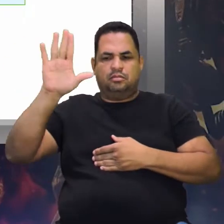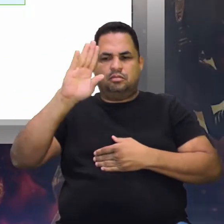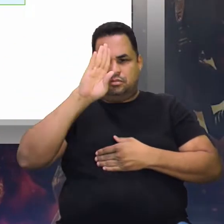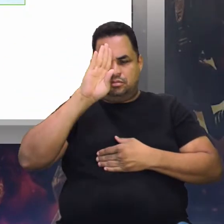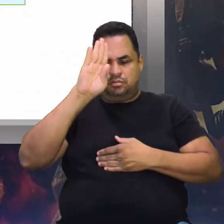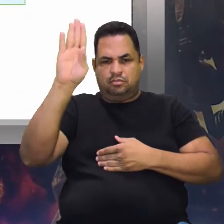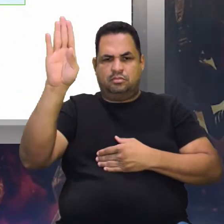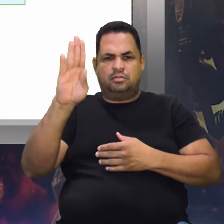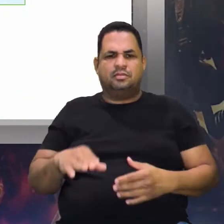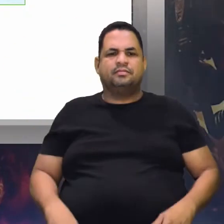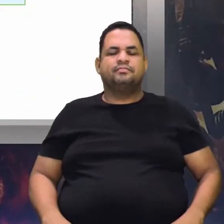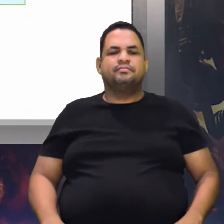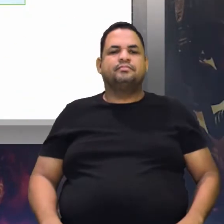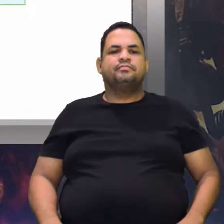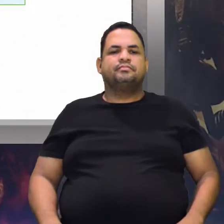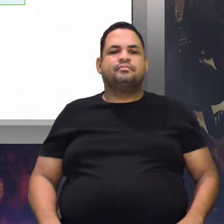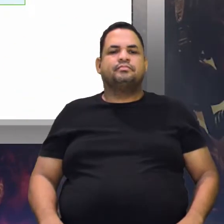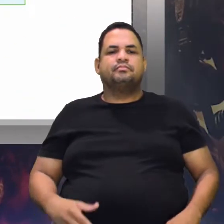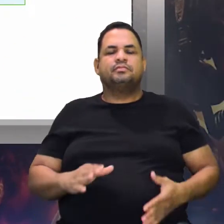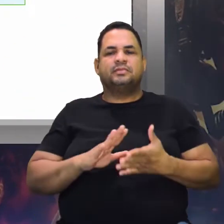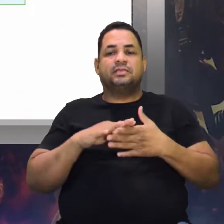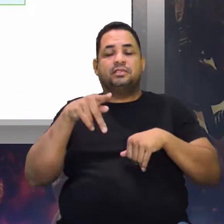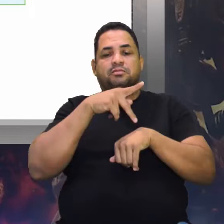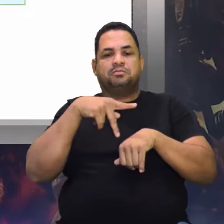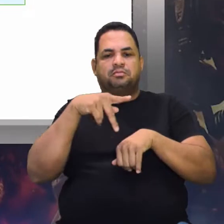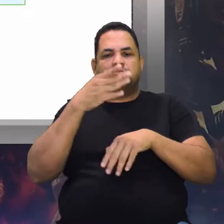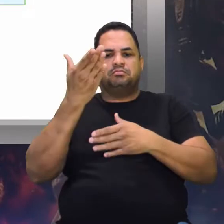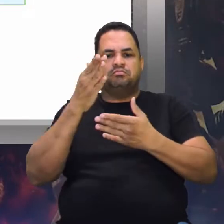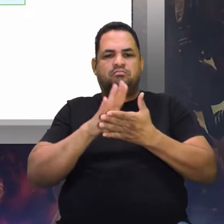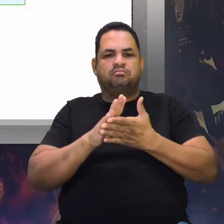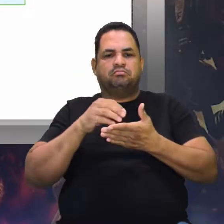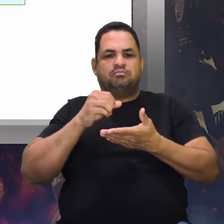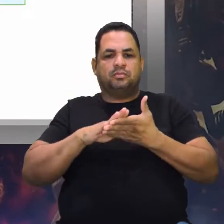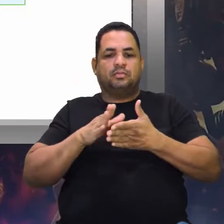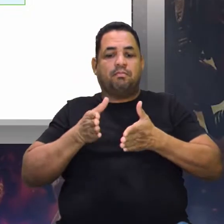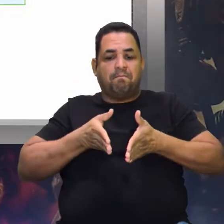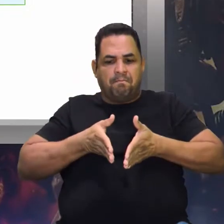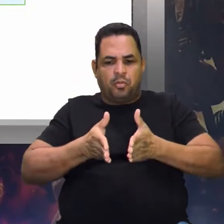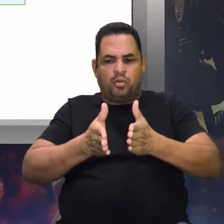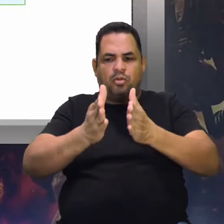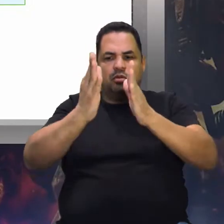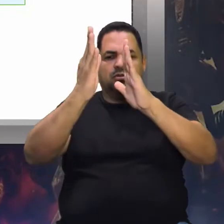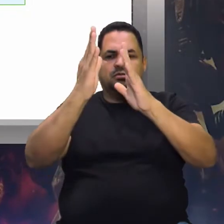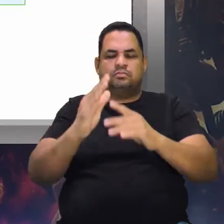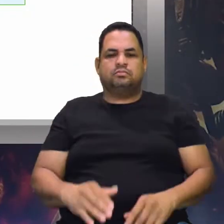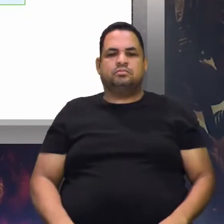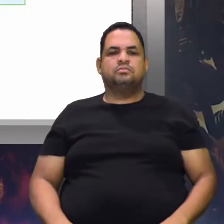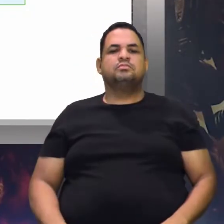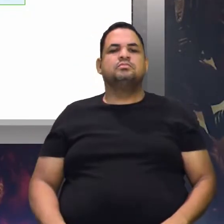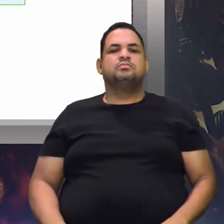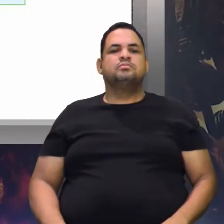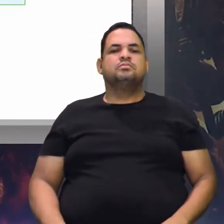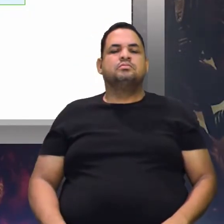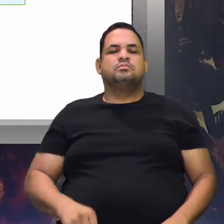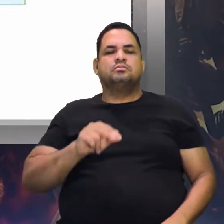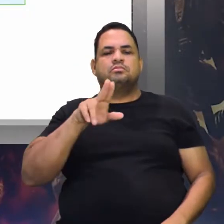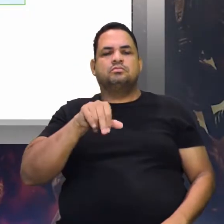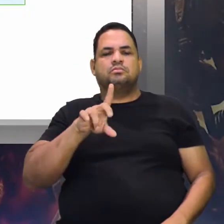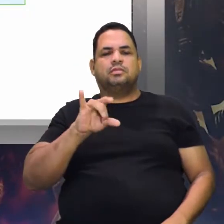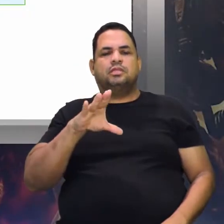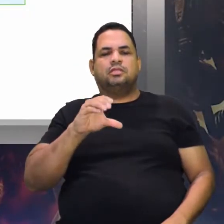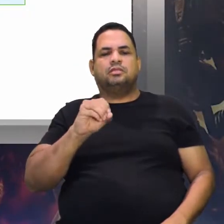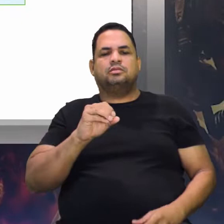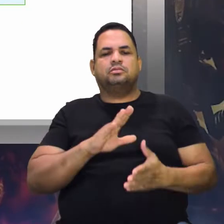principalmente para esses países que são banhados pelo rio Nilo. O rio Nilo ele traz